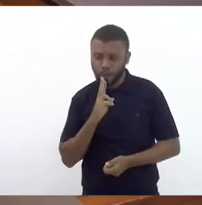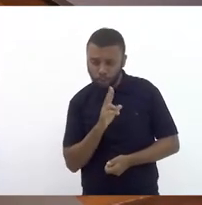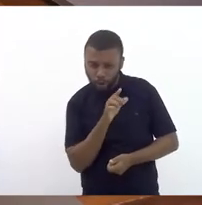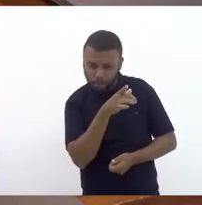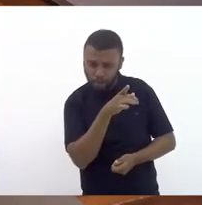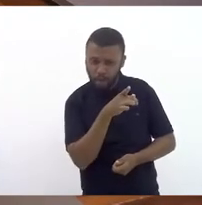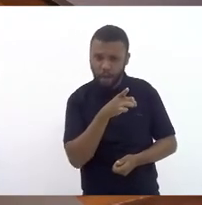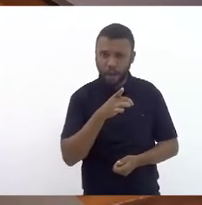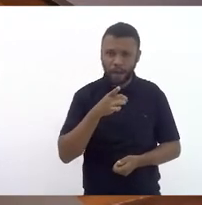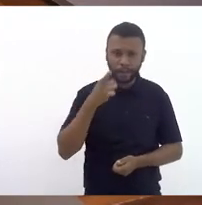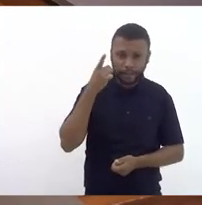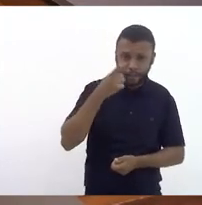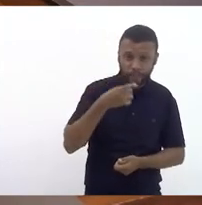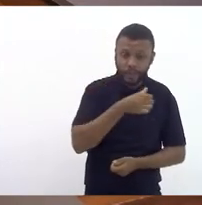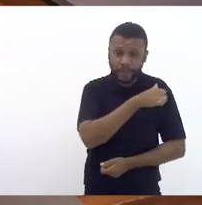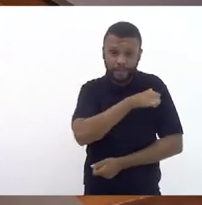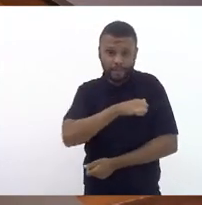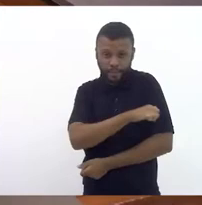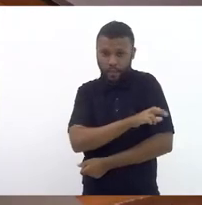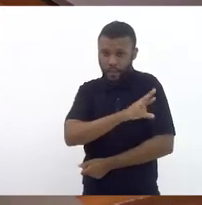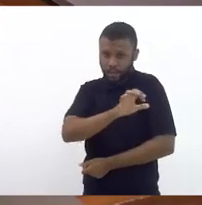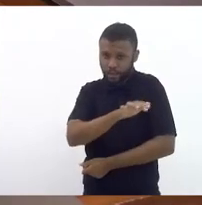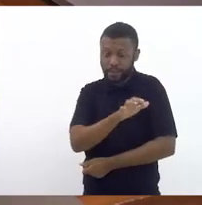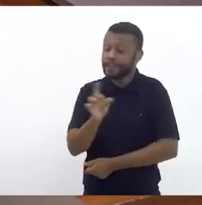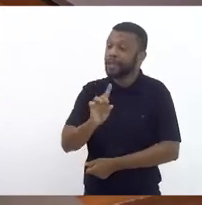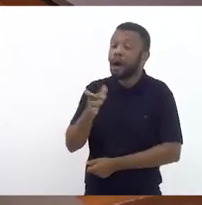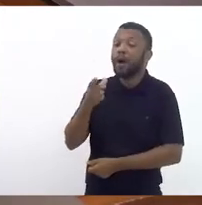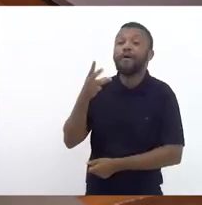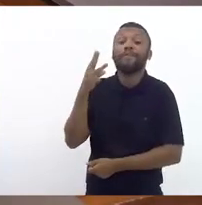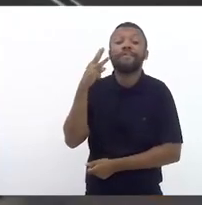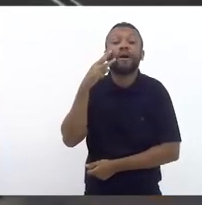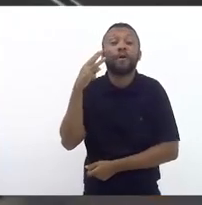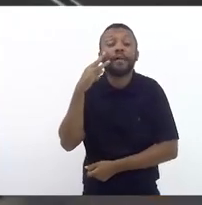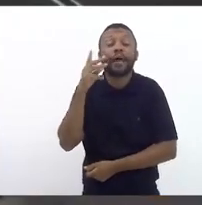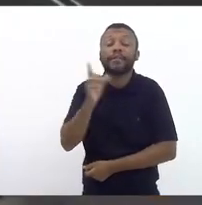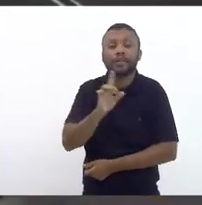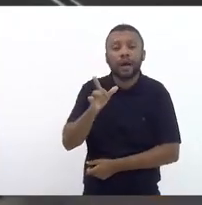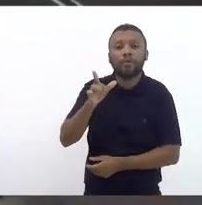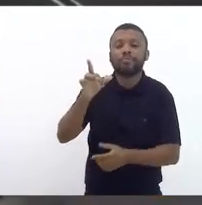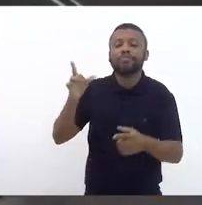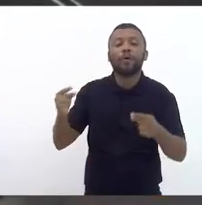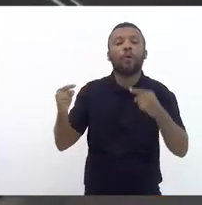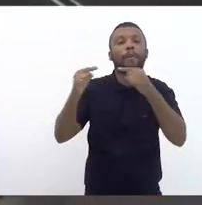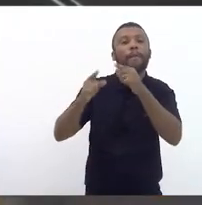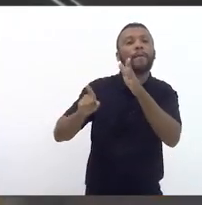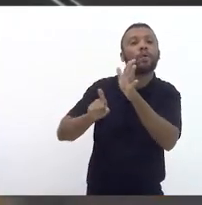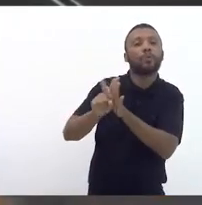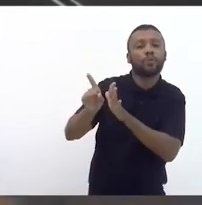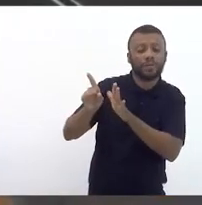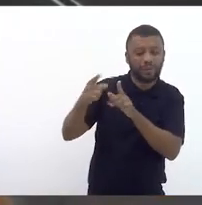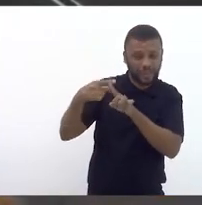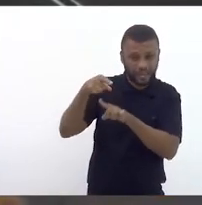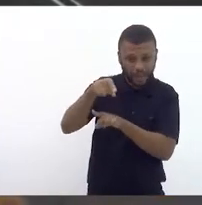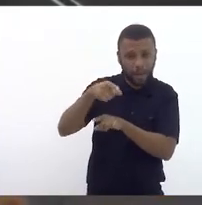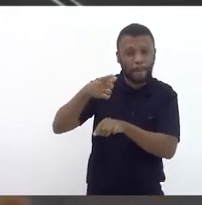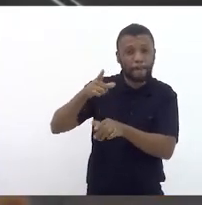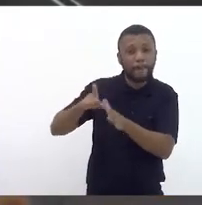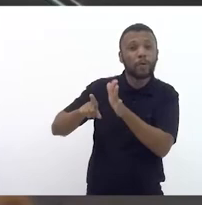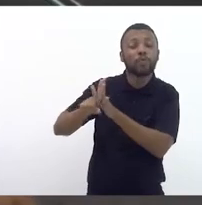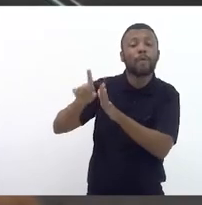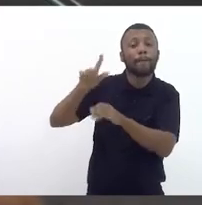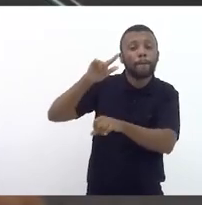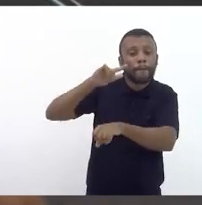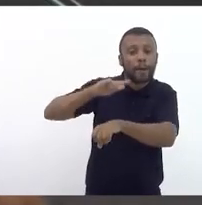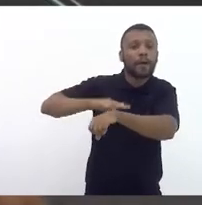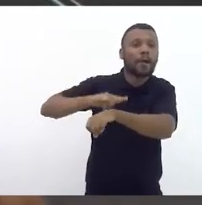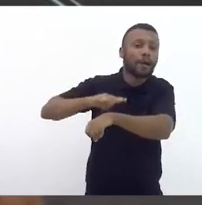Responde ao Valdec depois nós. Ok. Vamos. Está dentro do Valdec, Lucinha, porque ele perguntou pelo banheiro. Não está no contrato,